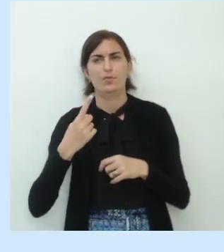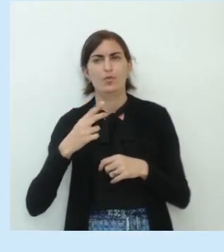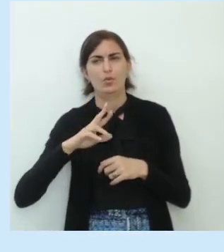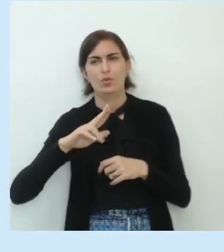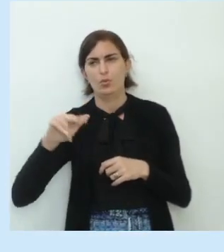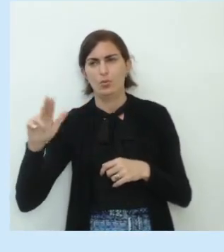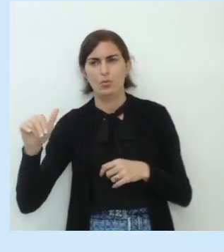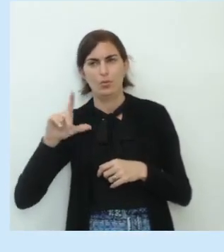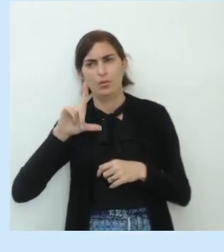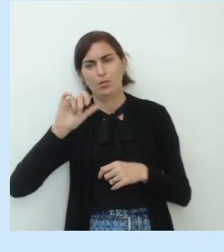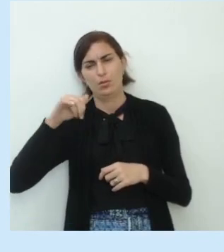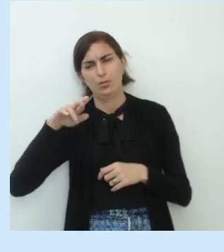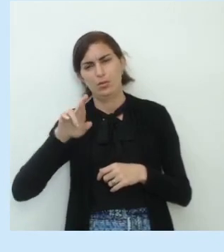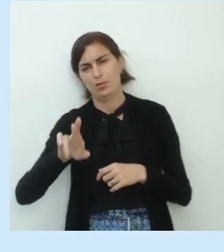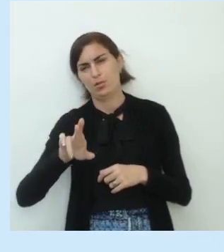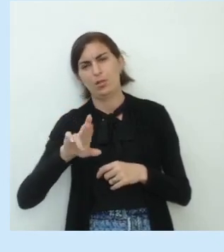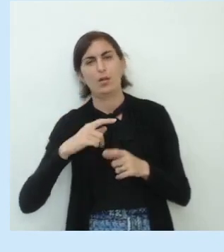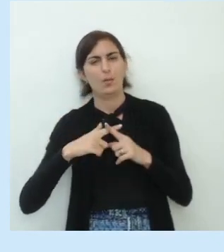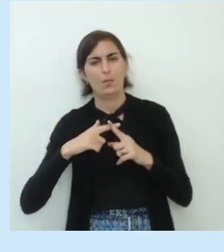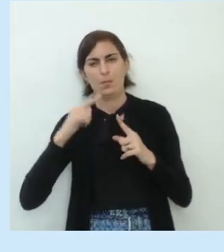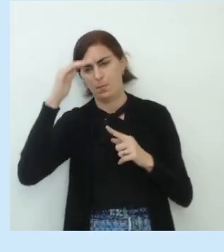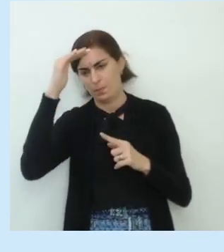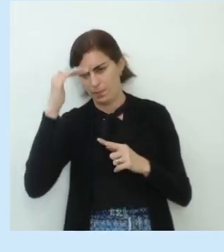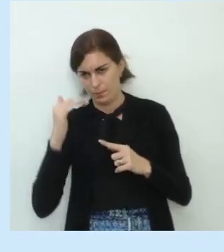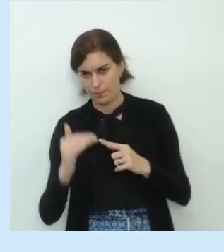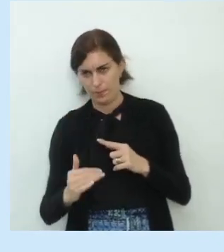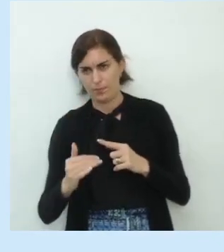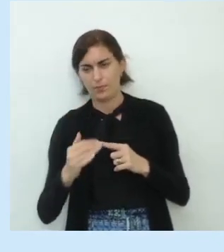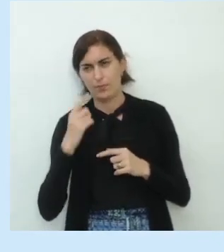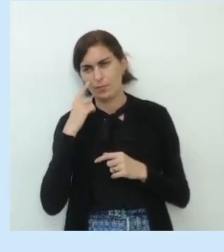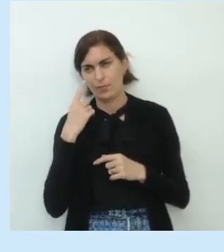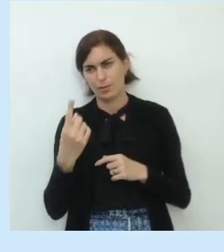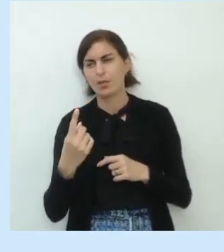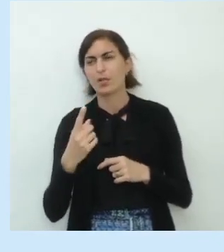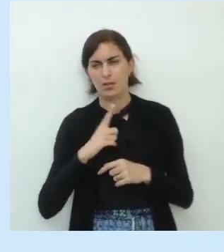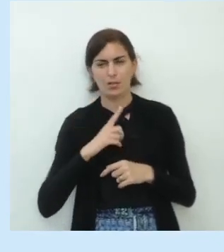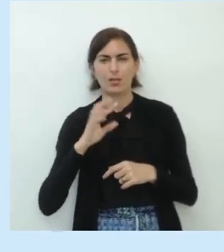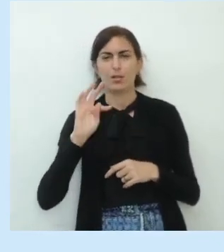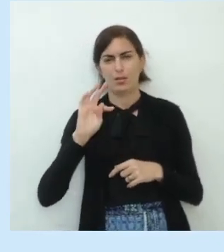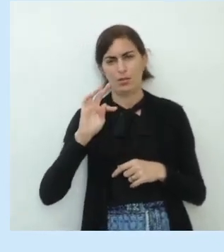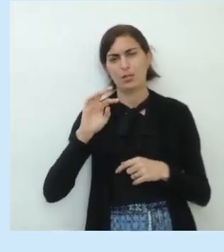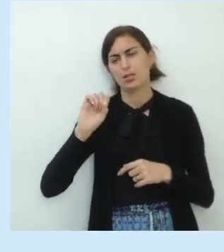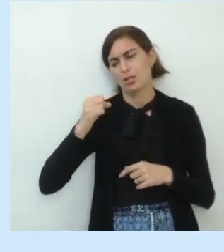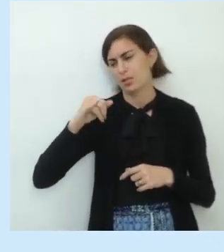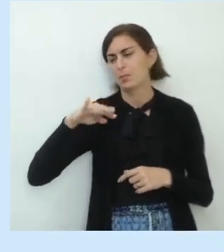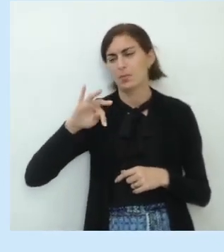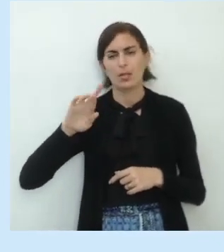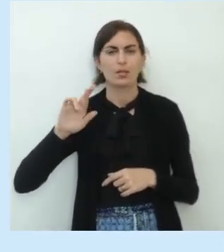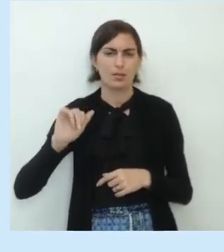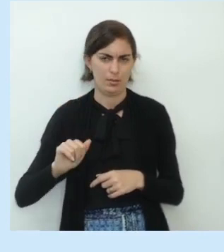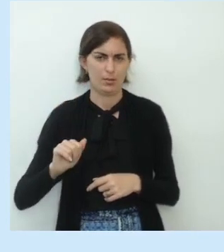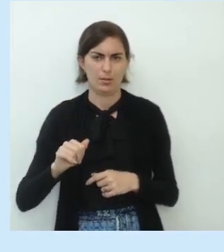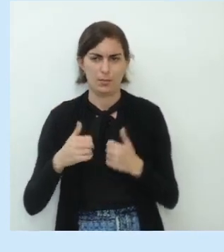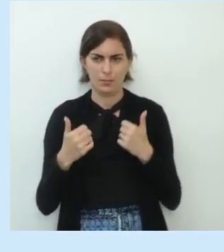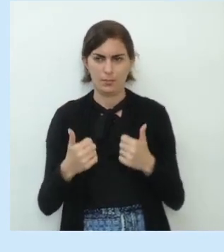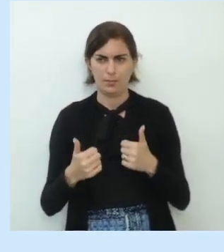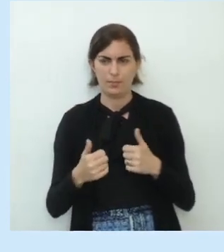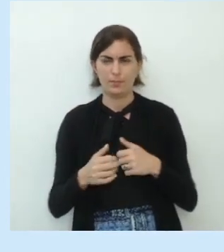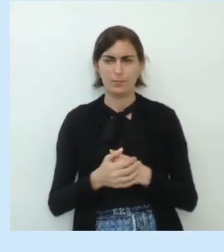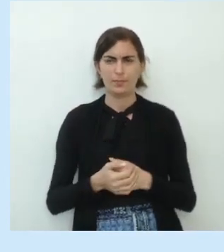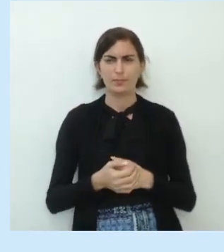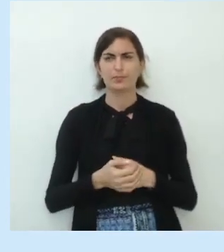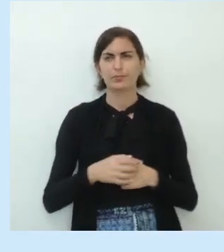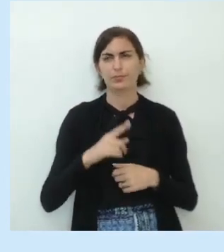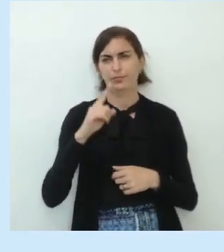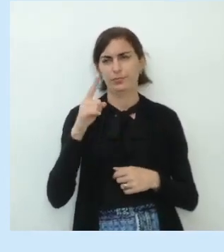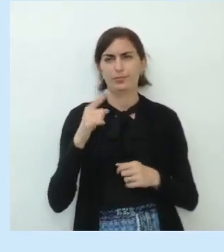foi linear, né? Ela foi um pouquinho mais para baixo, aí foi inclinada, mas é uma simetria de translação, tá bom?